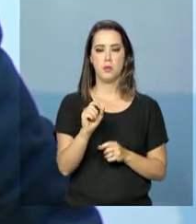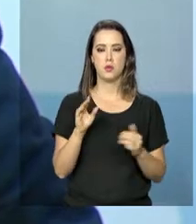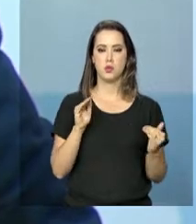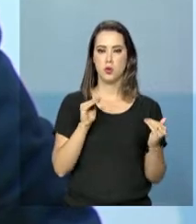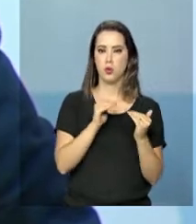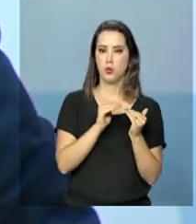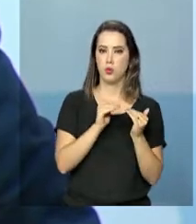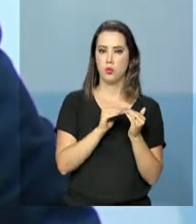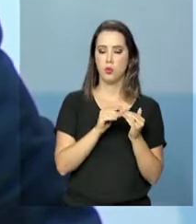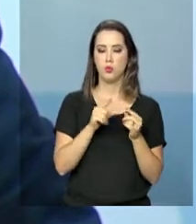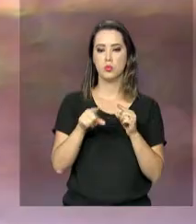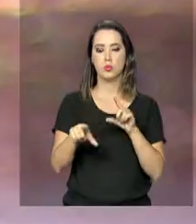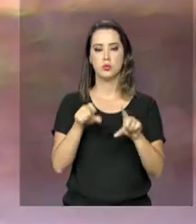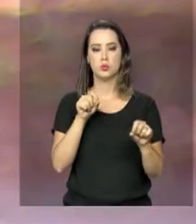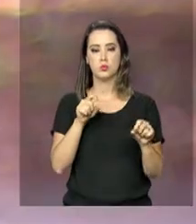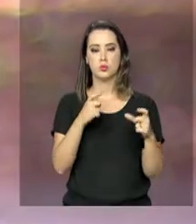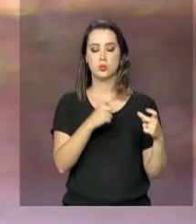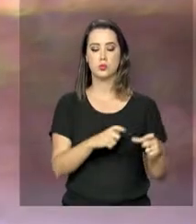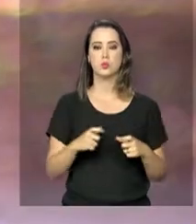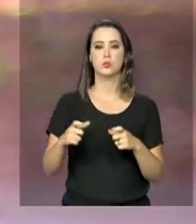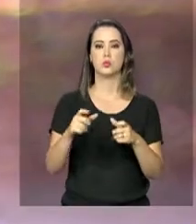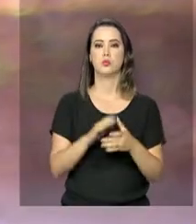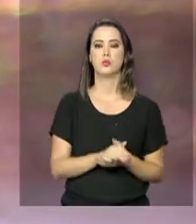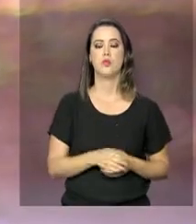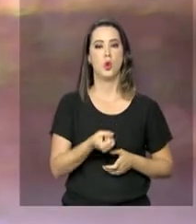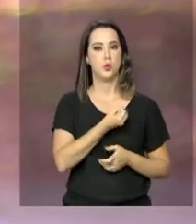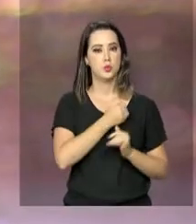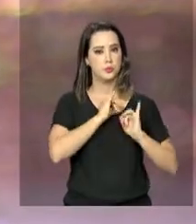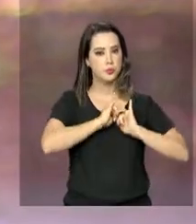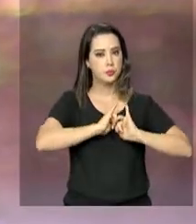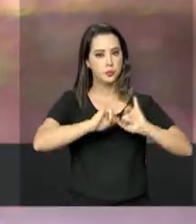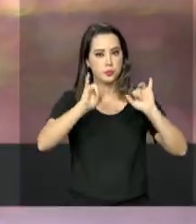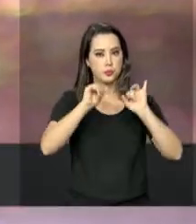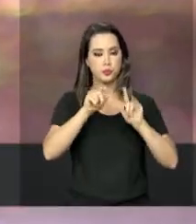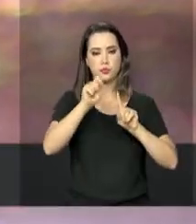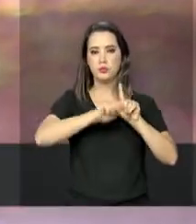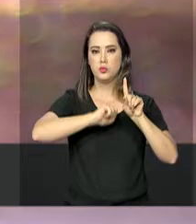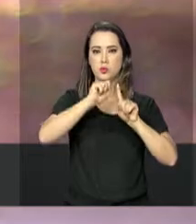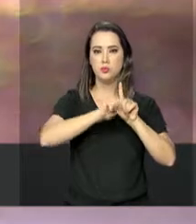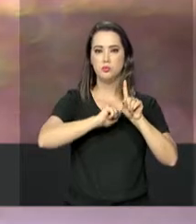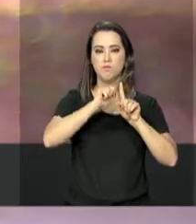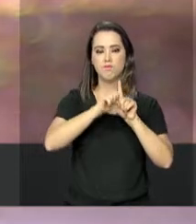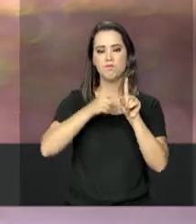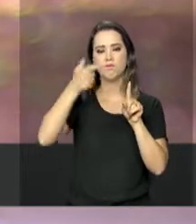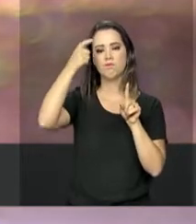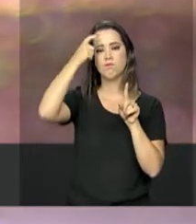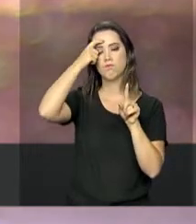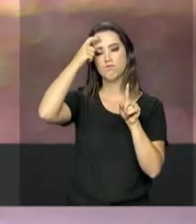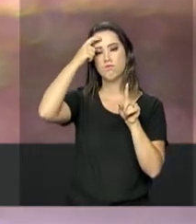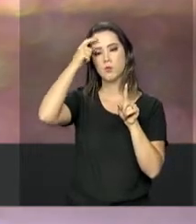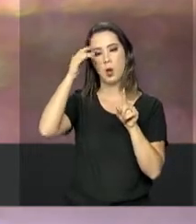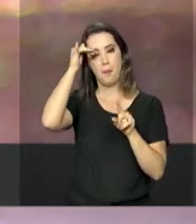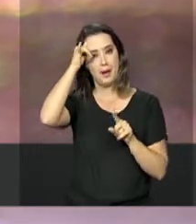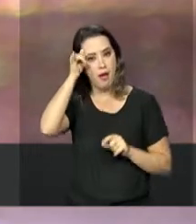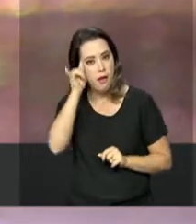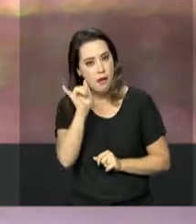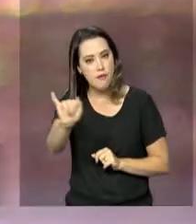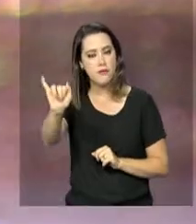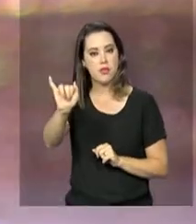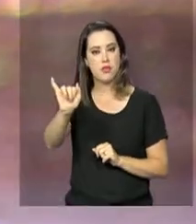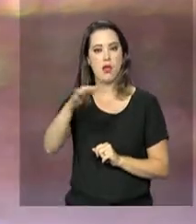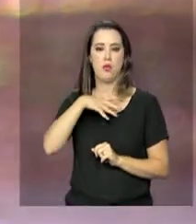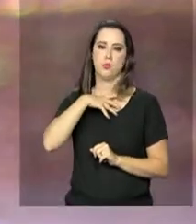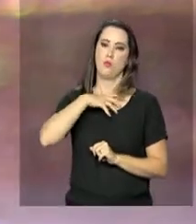dos gestores locais os números foram divulgados no mês de conscientização e prevenção ao suicídio setembro